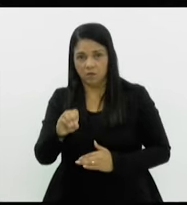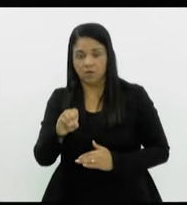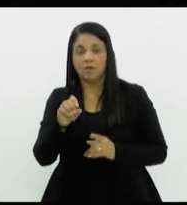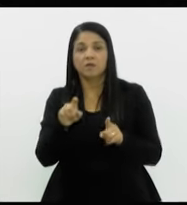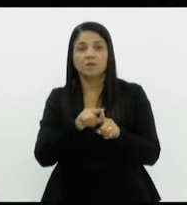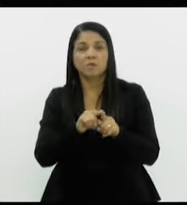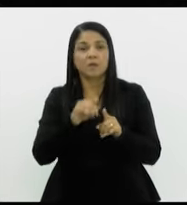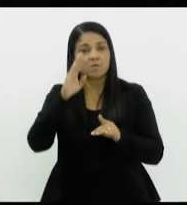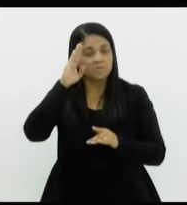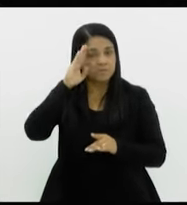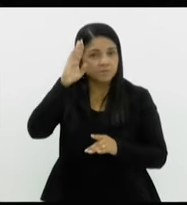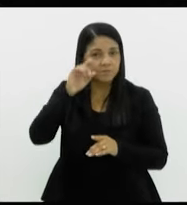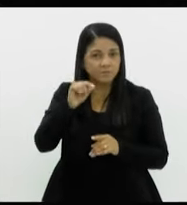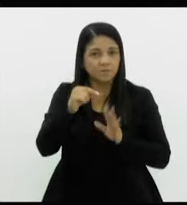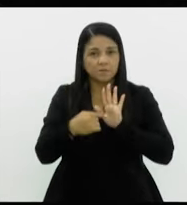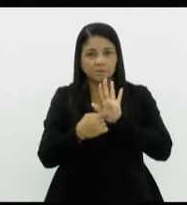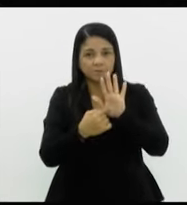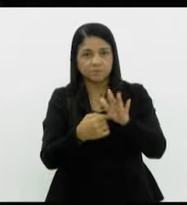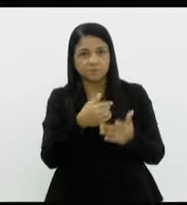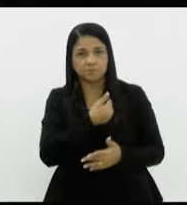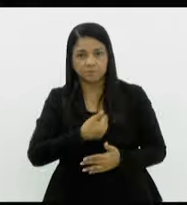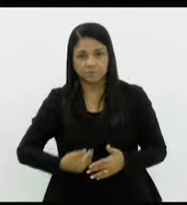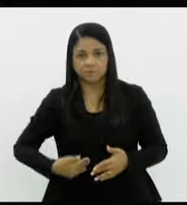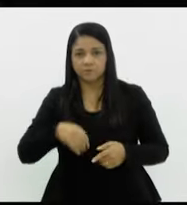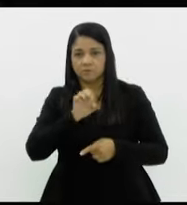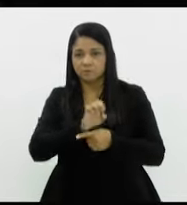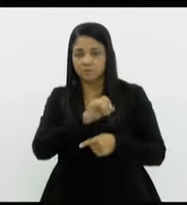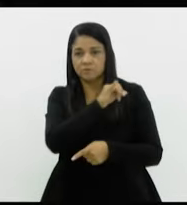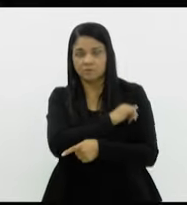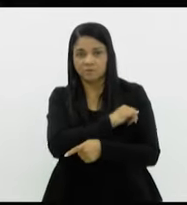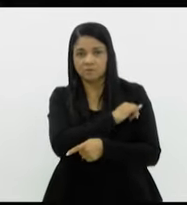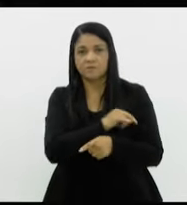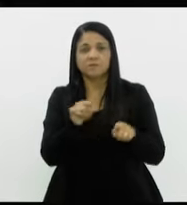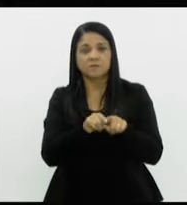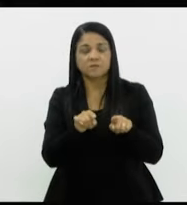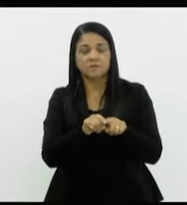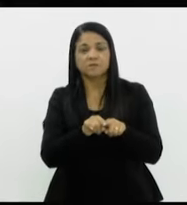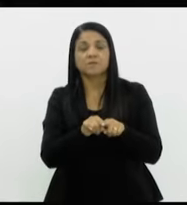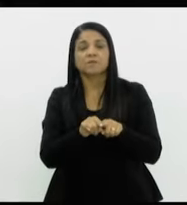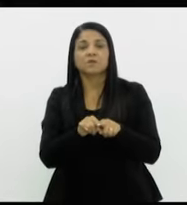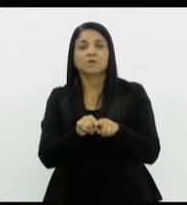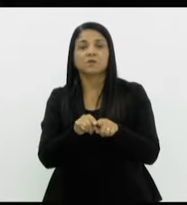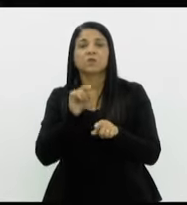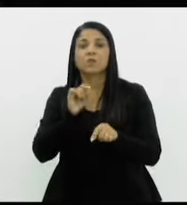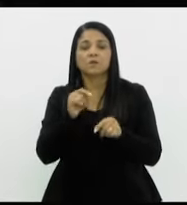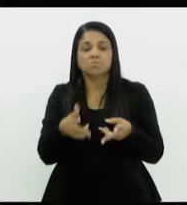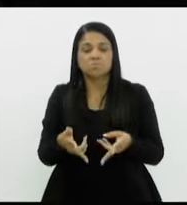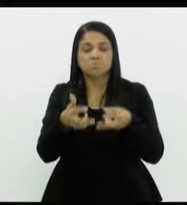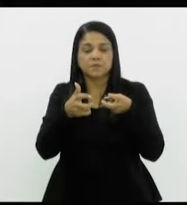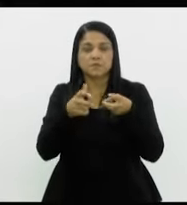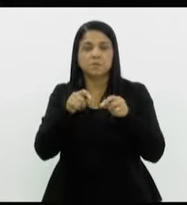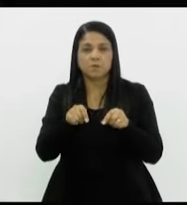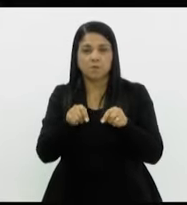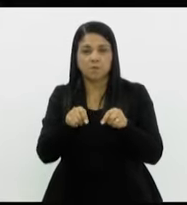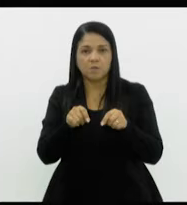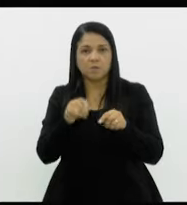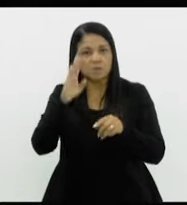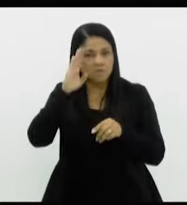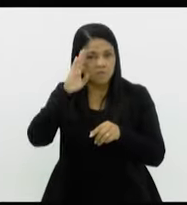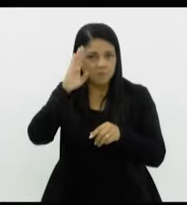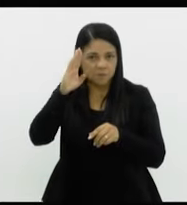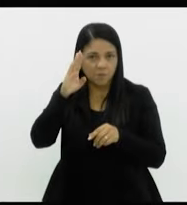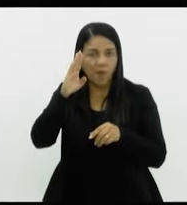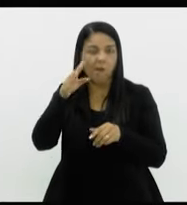à priorização apresentada pelo governo do Estado do Rio de Janeiro, mas também aquilo que nós identificamos como prioritário